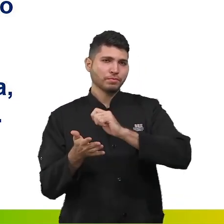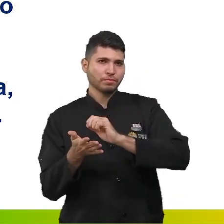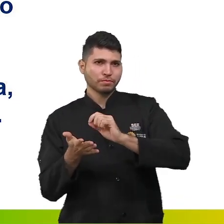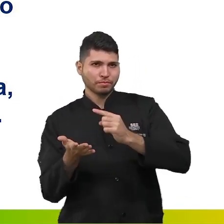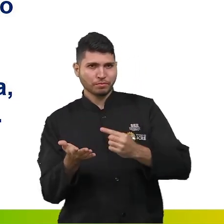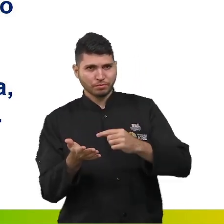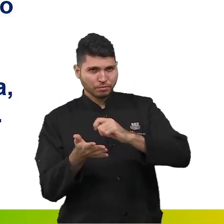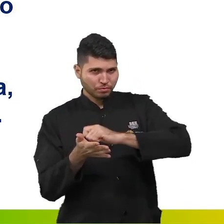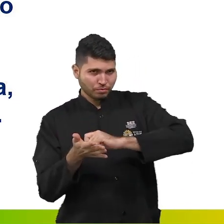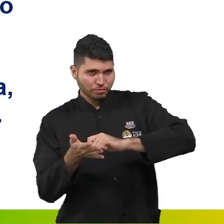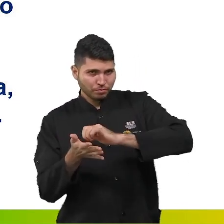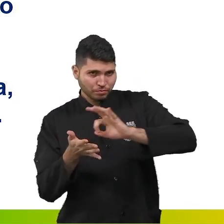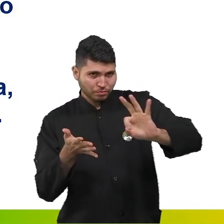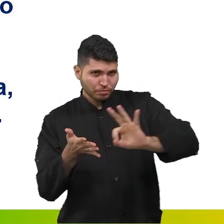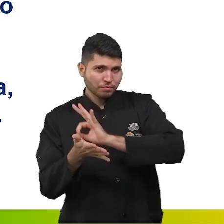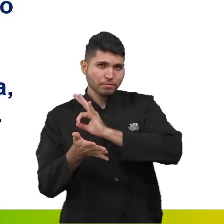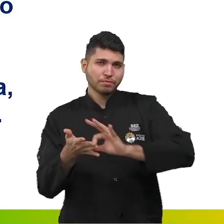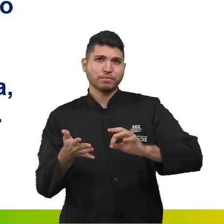Isabel, em